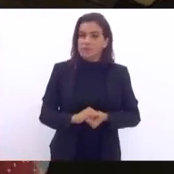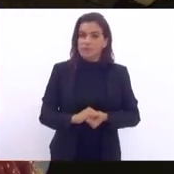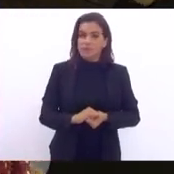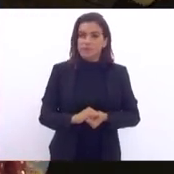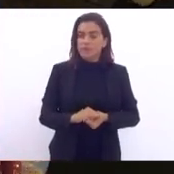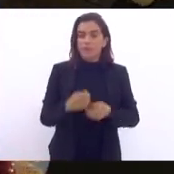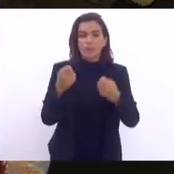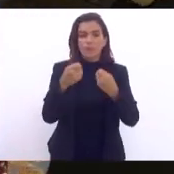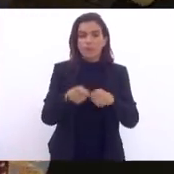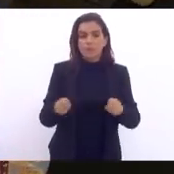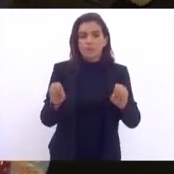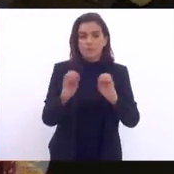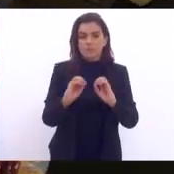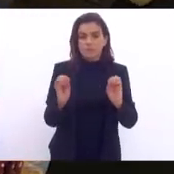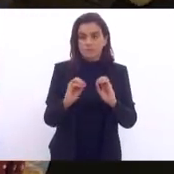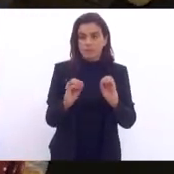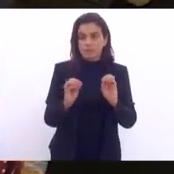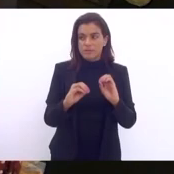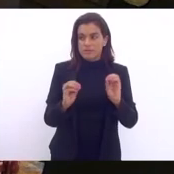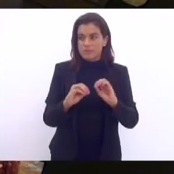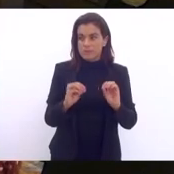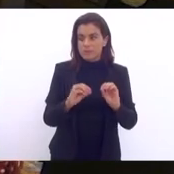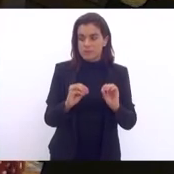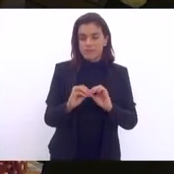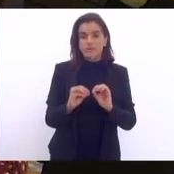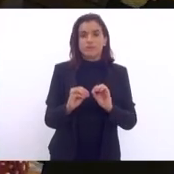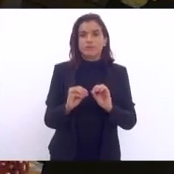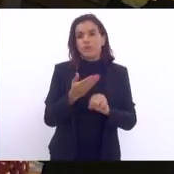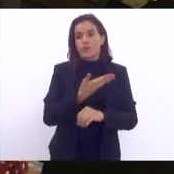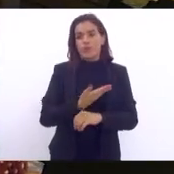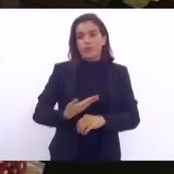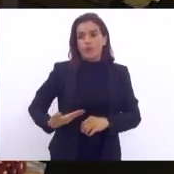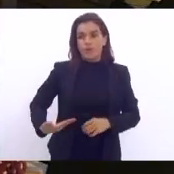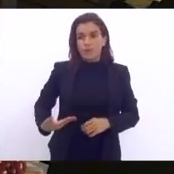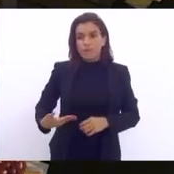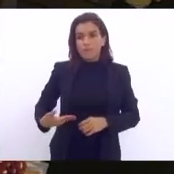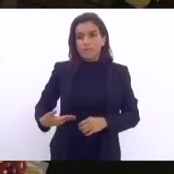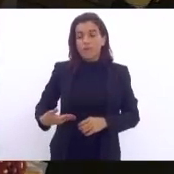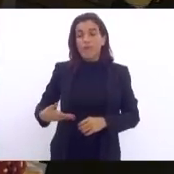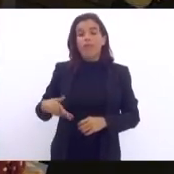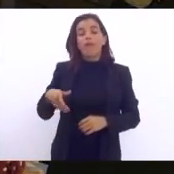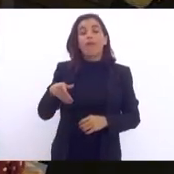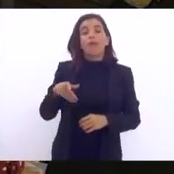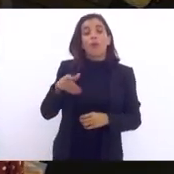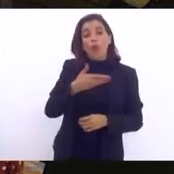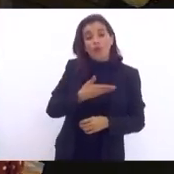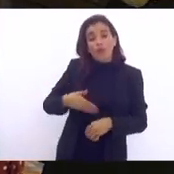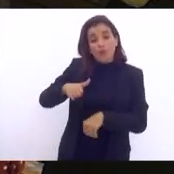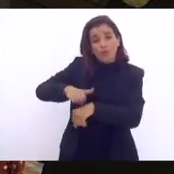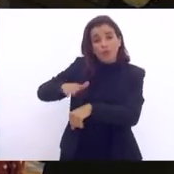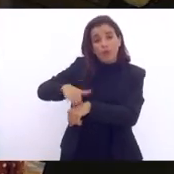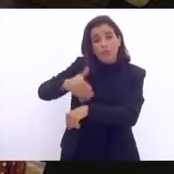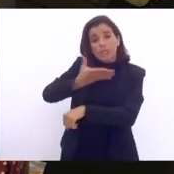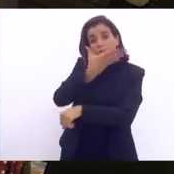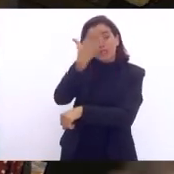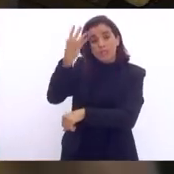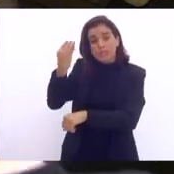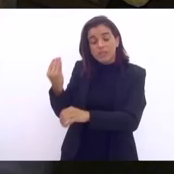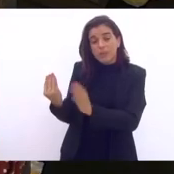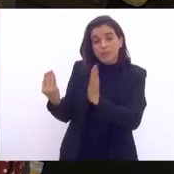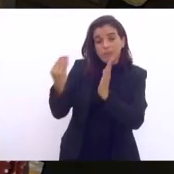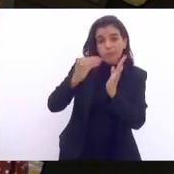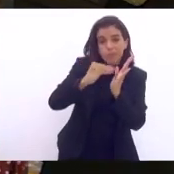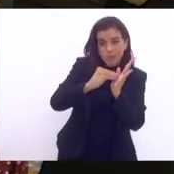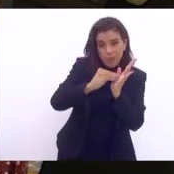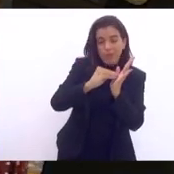governo reconhece que ele se esqueceu do FISED, botar a Secretaria de Segurança Pública, ele assume um